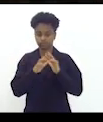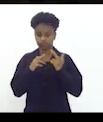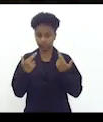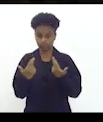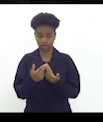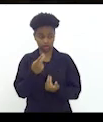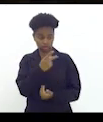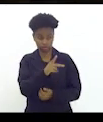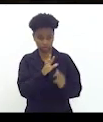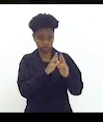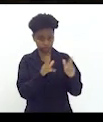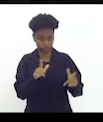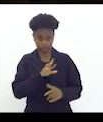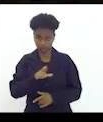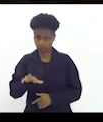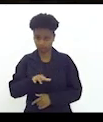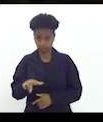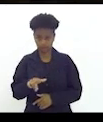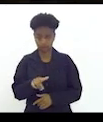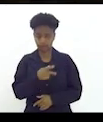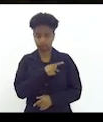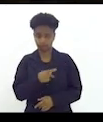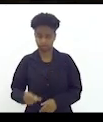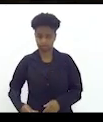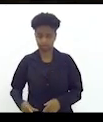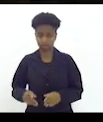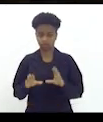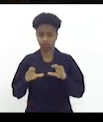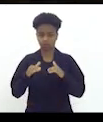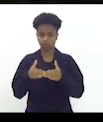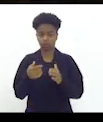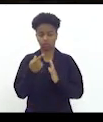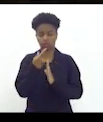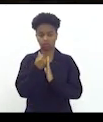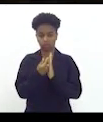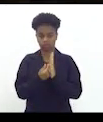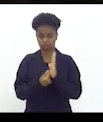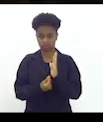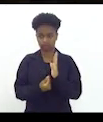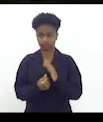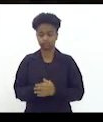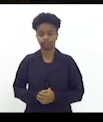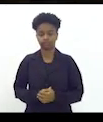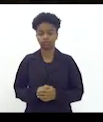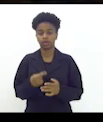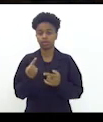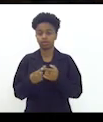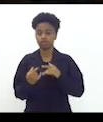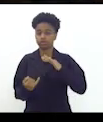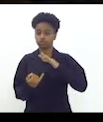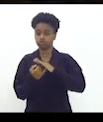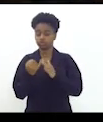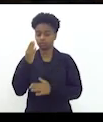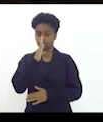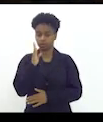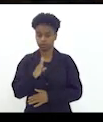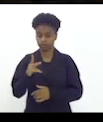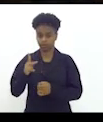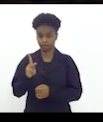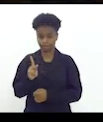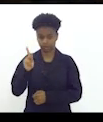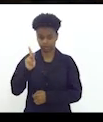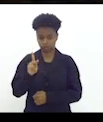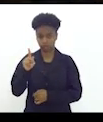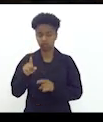sua, senhor presidente da Comissão de Orçamento, o Instituto Brasileiro de Petróleo e